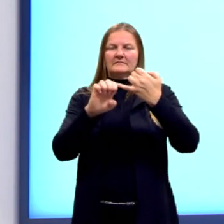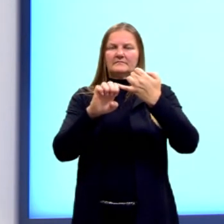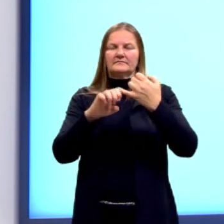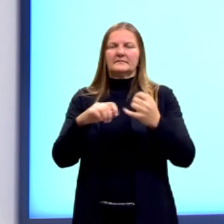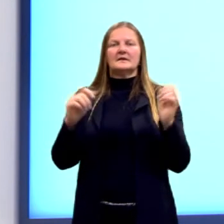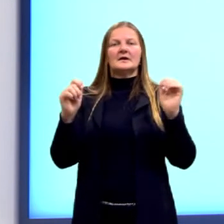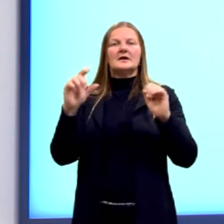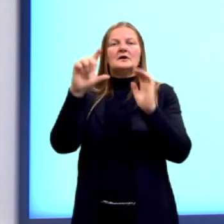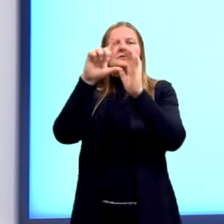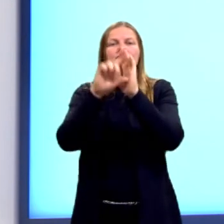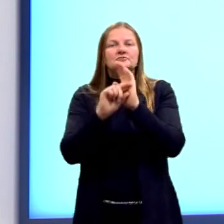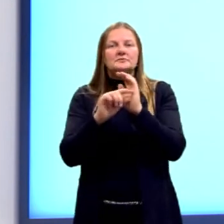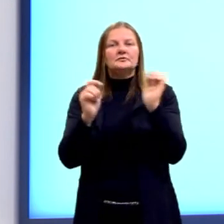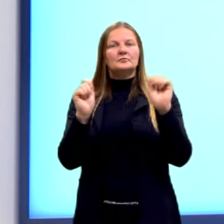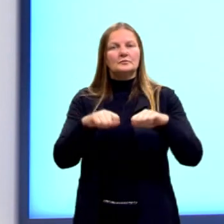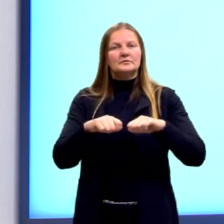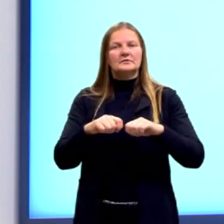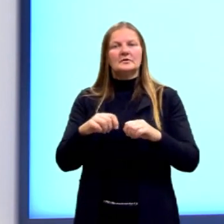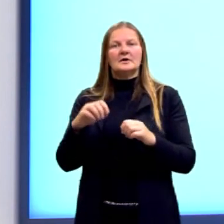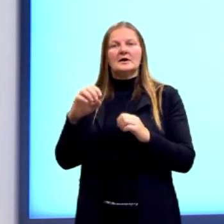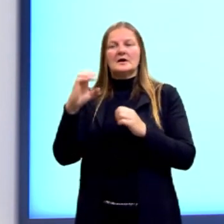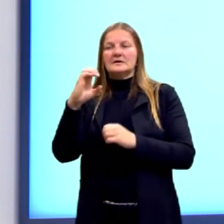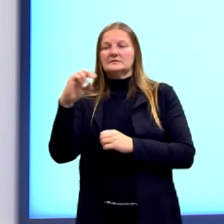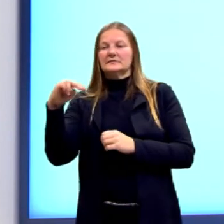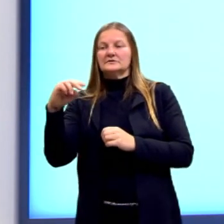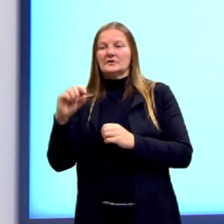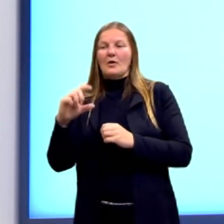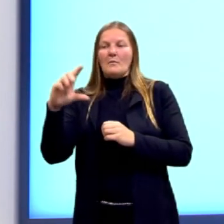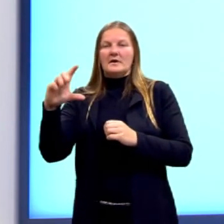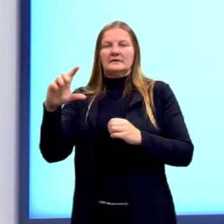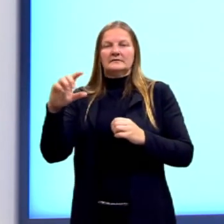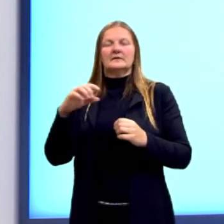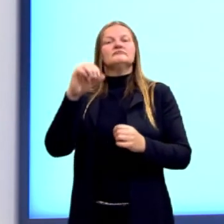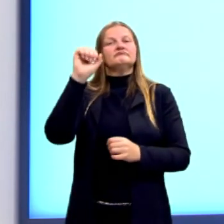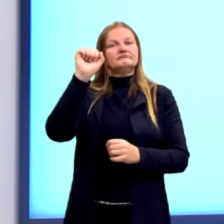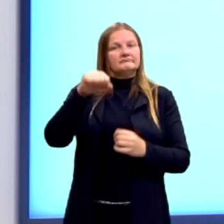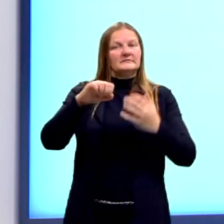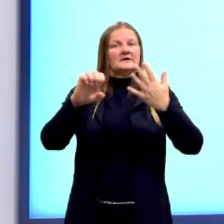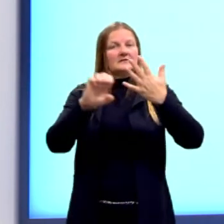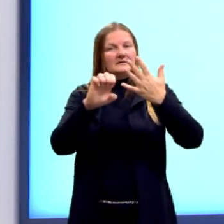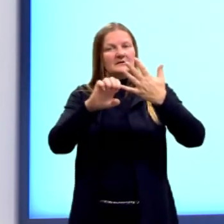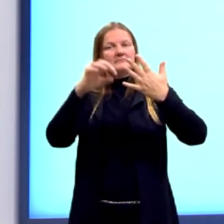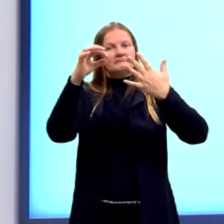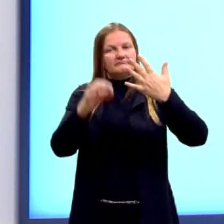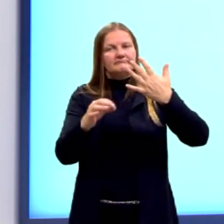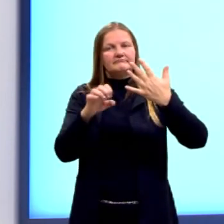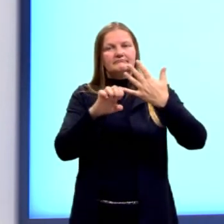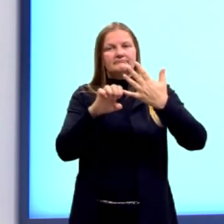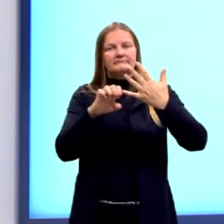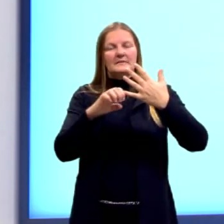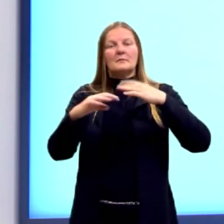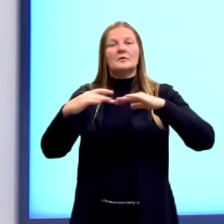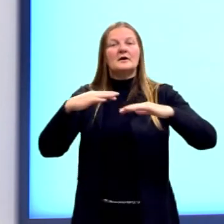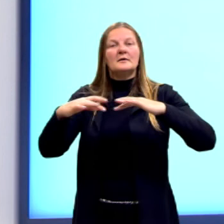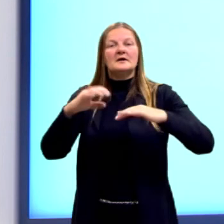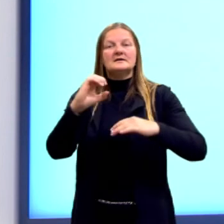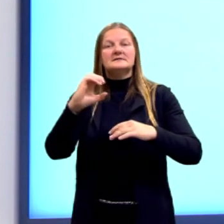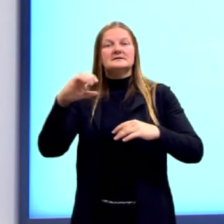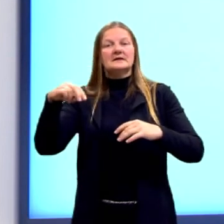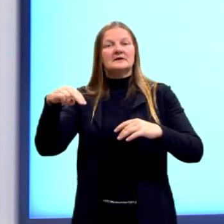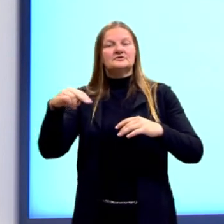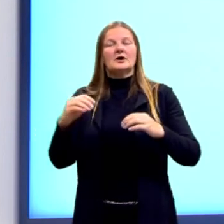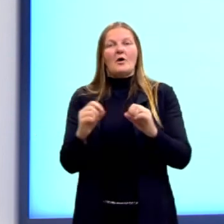potencial elétrica diminui EA energia cinética aumenta sim porque ela vai entrar em movimento e a energia